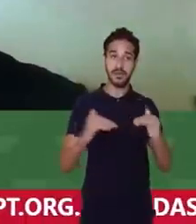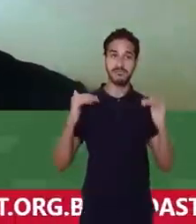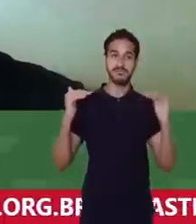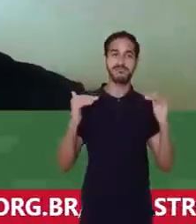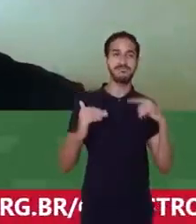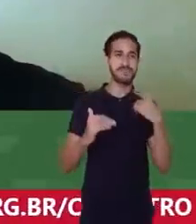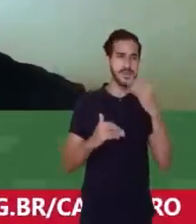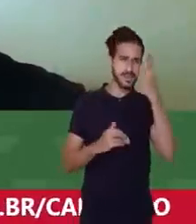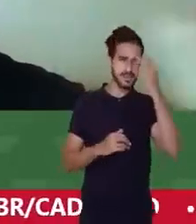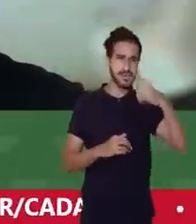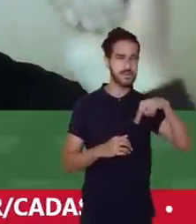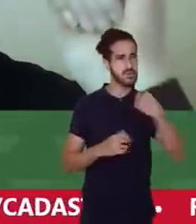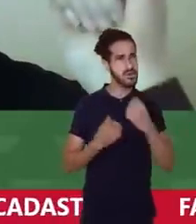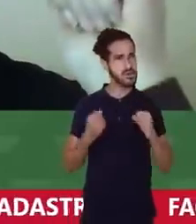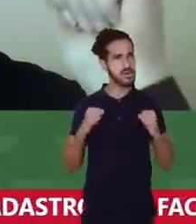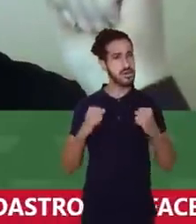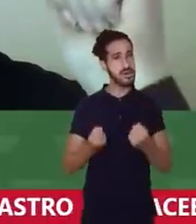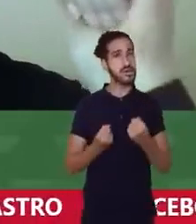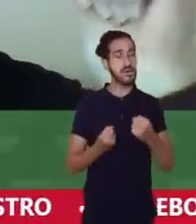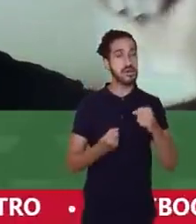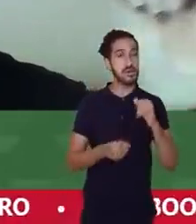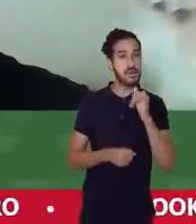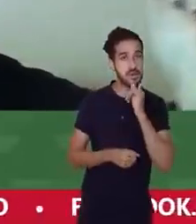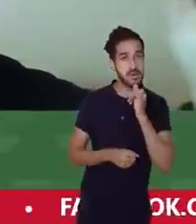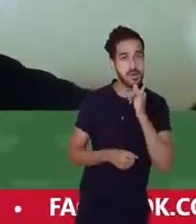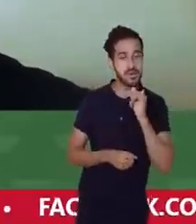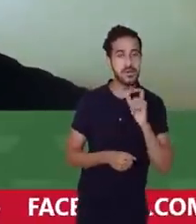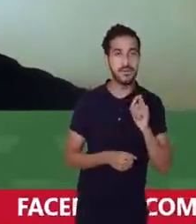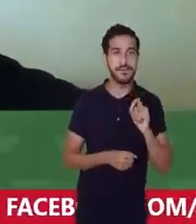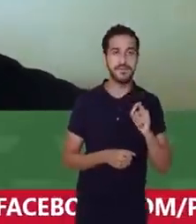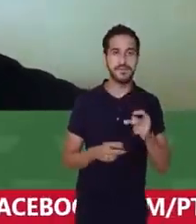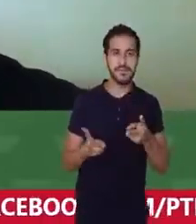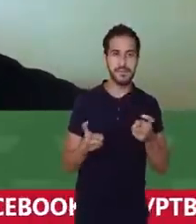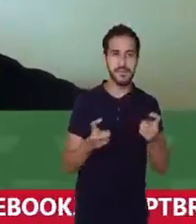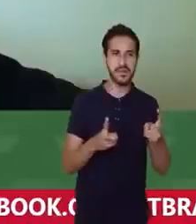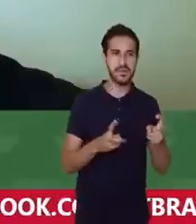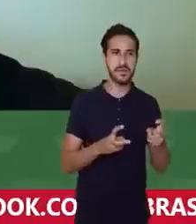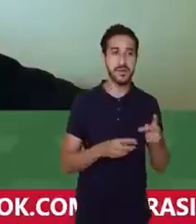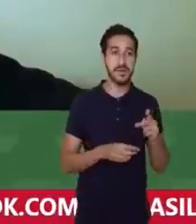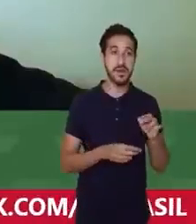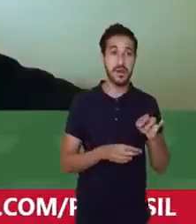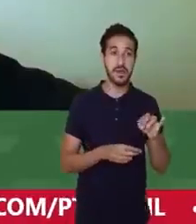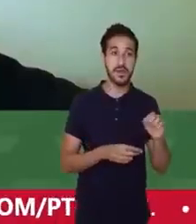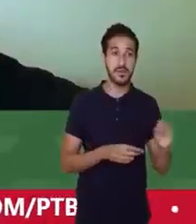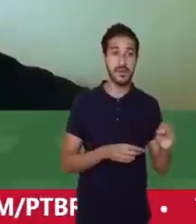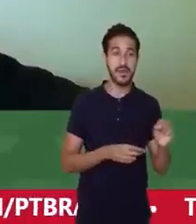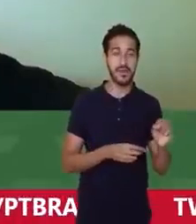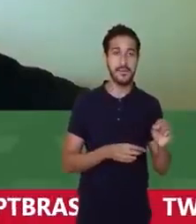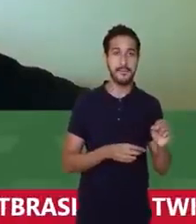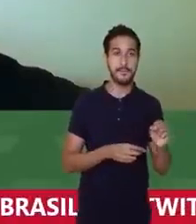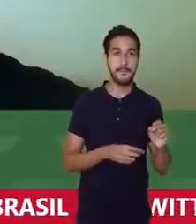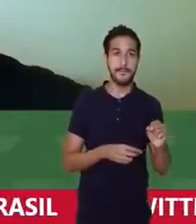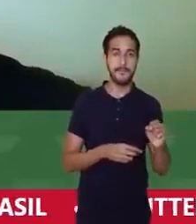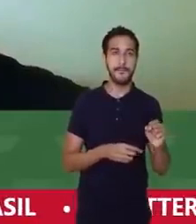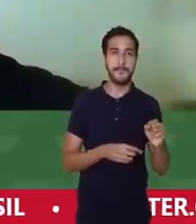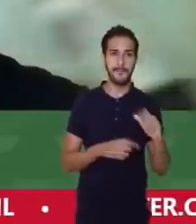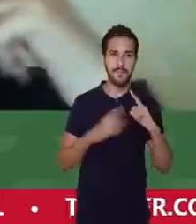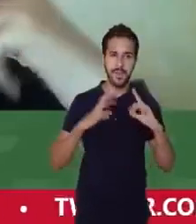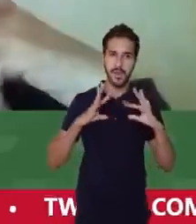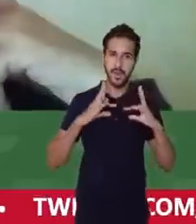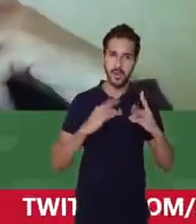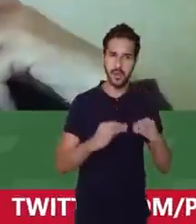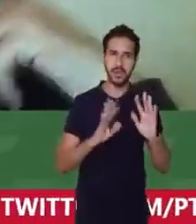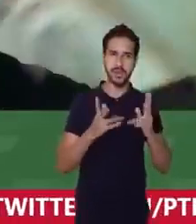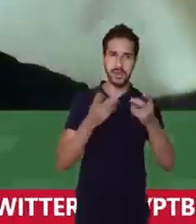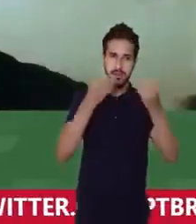tínhamos todo empenho, por exemplo, em perceber que a Petrobras, além de tudo isso